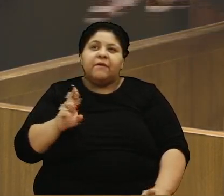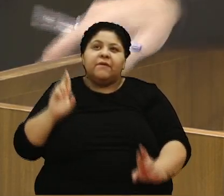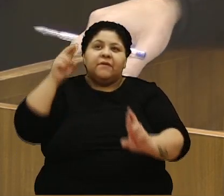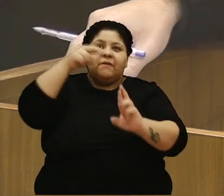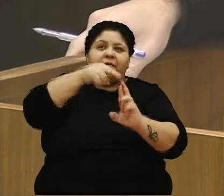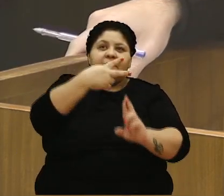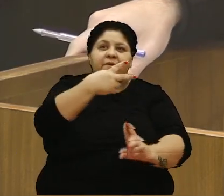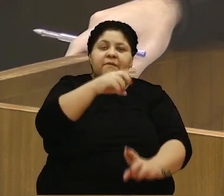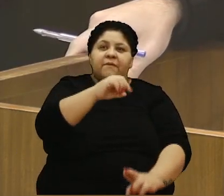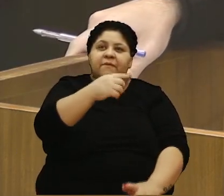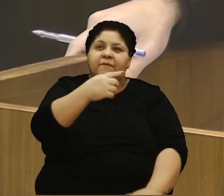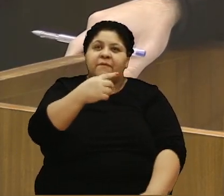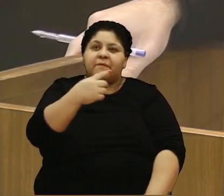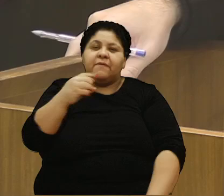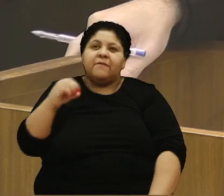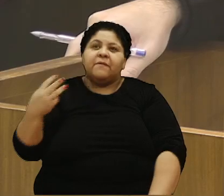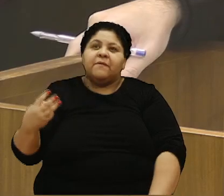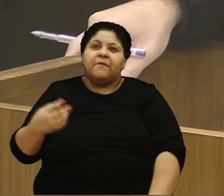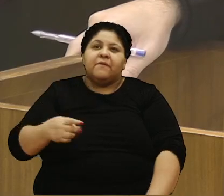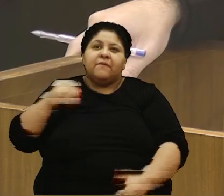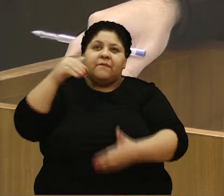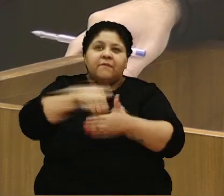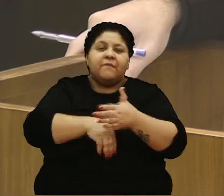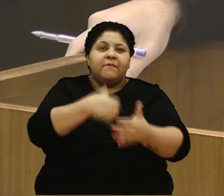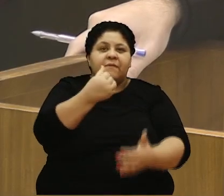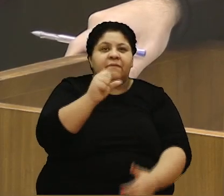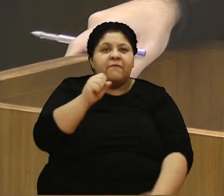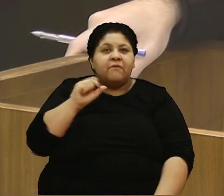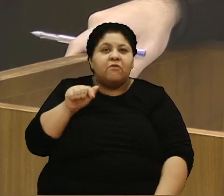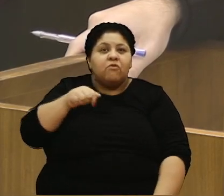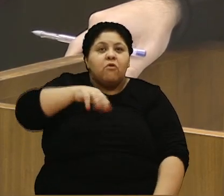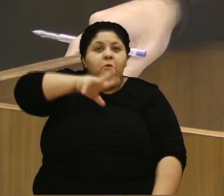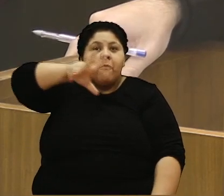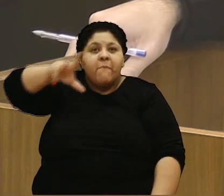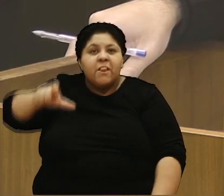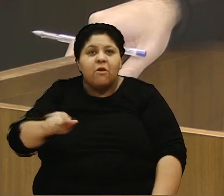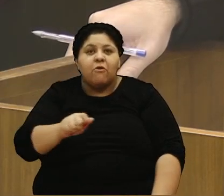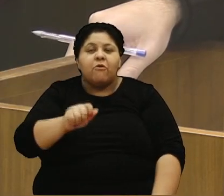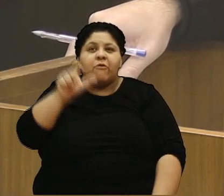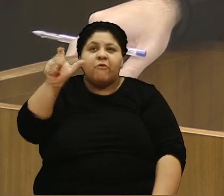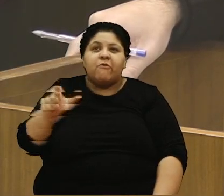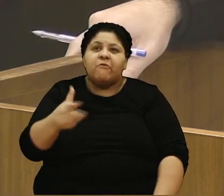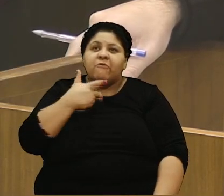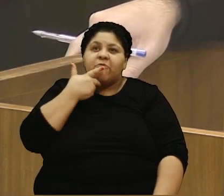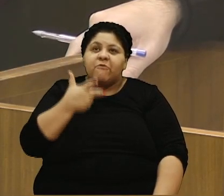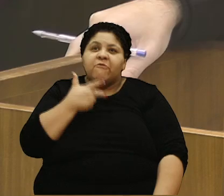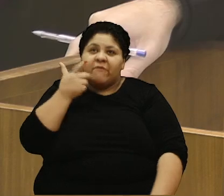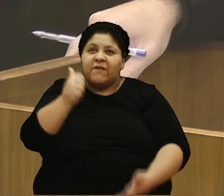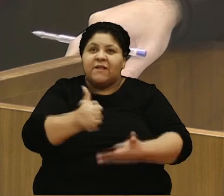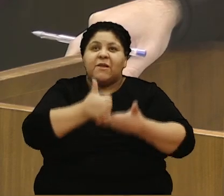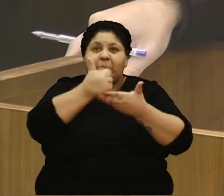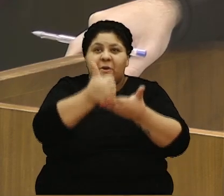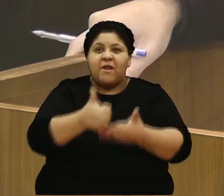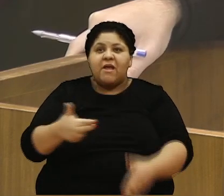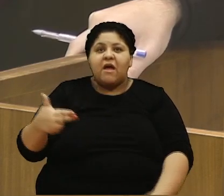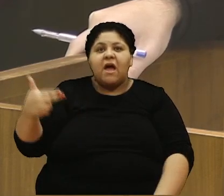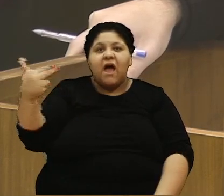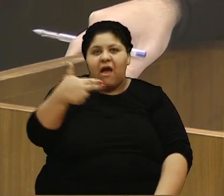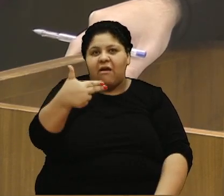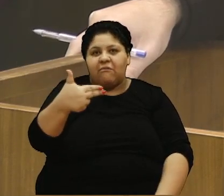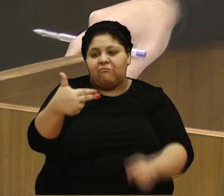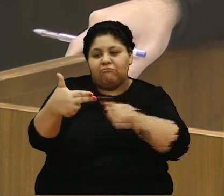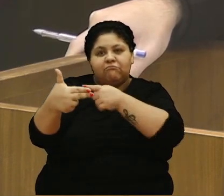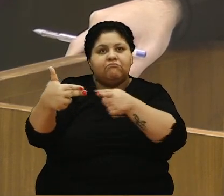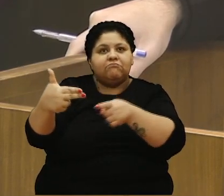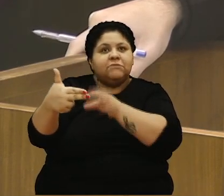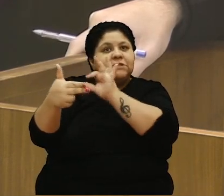maior votação da história. 68 milhões de pessoas falaram que eram favoráveis à arma, né? E a arma é um simples